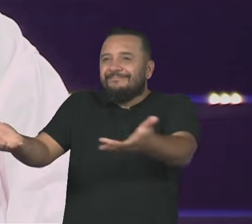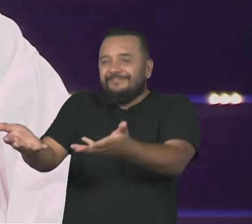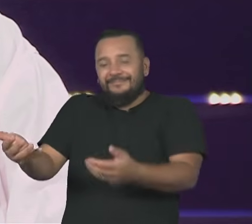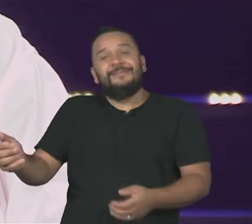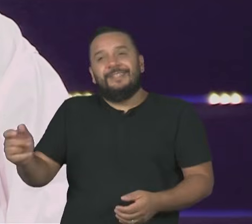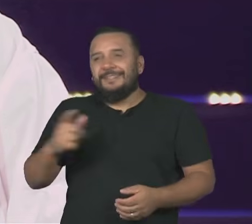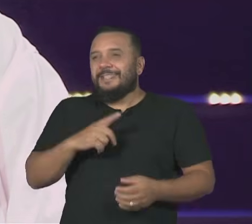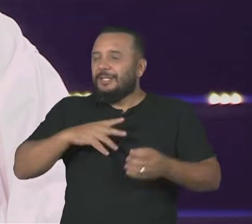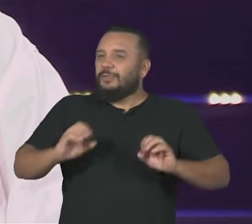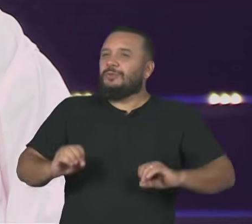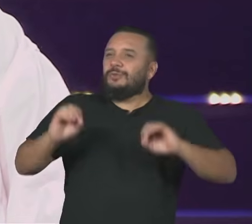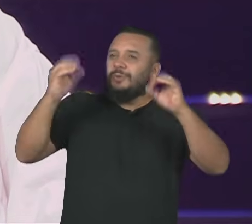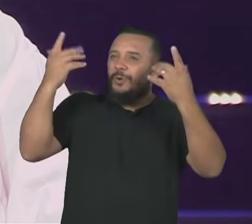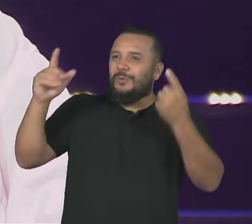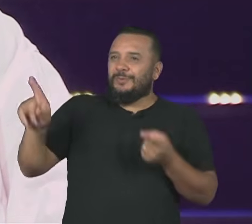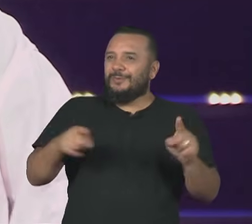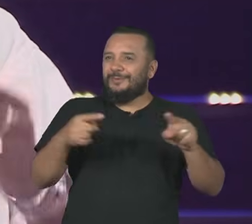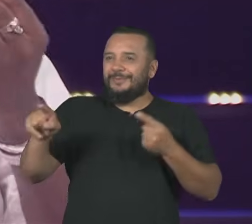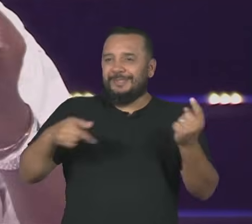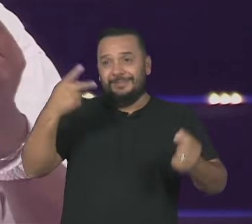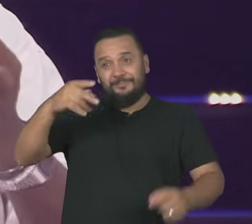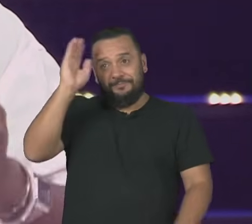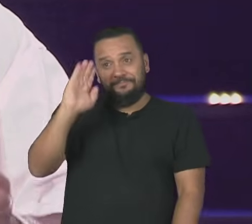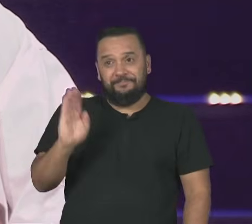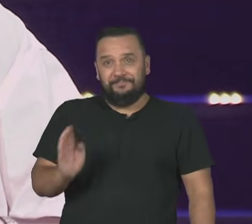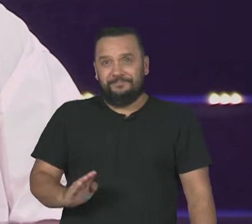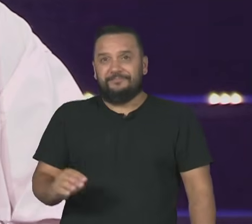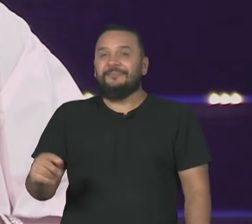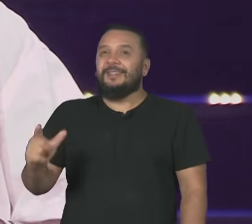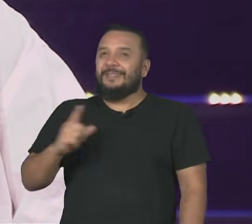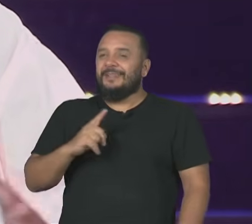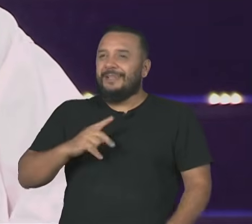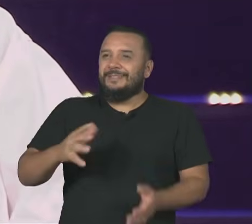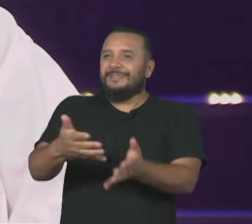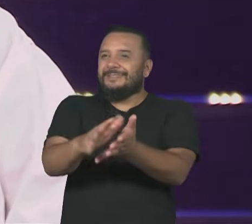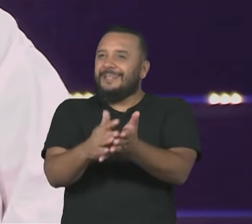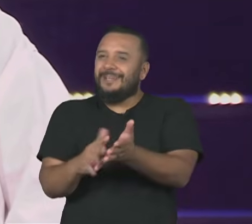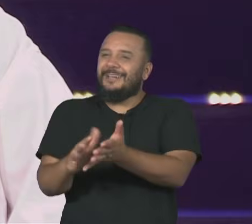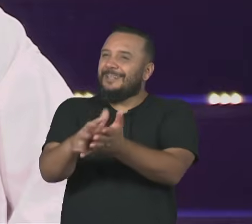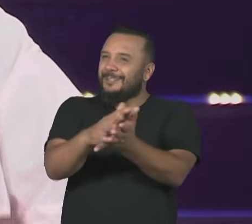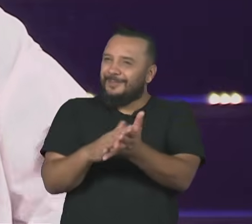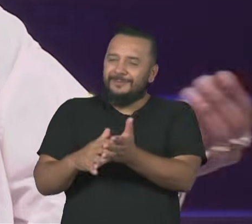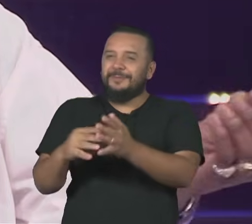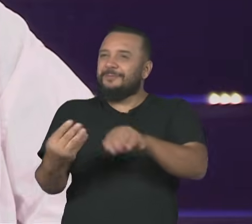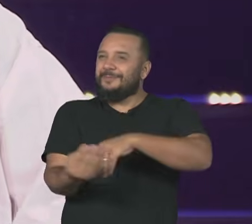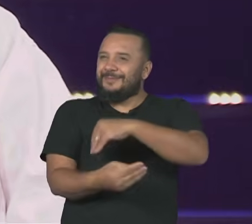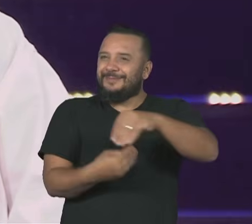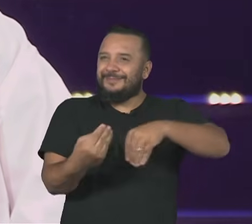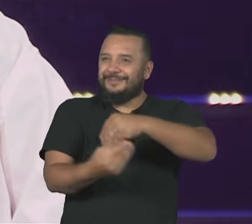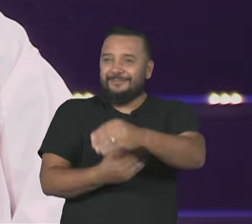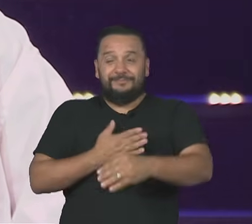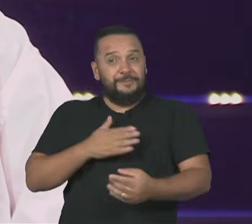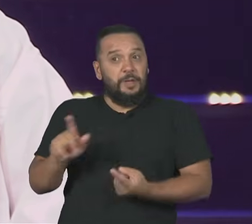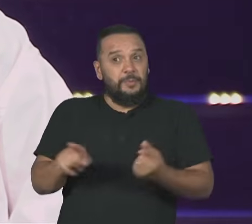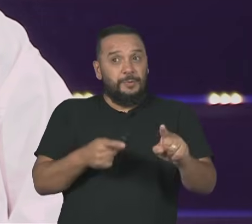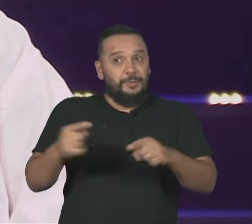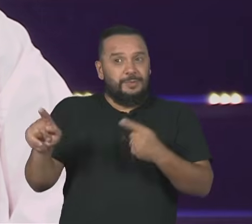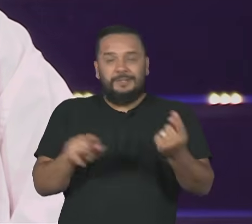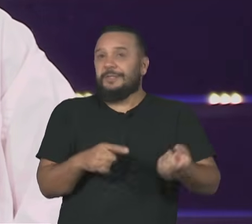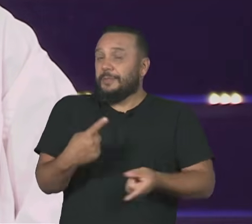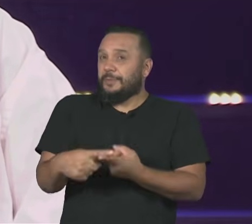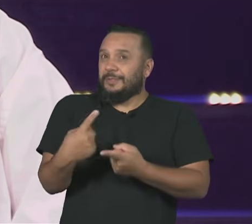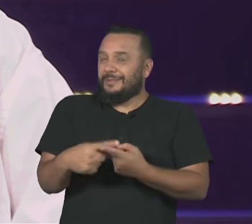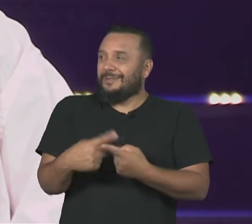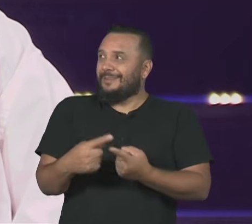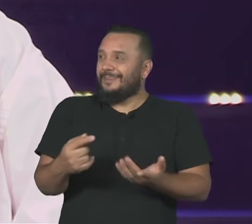de música brasileira, com esse perfume de samba que sempre vai ter na minha música, que Eu acho que eu trago tudo pro